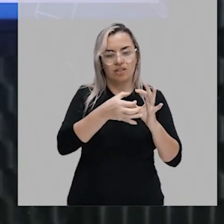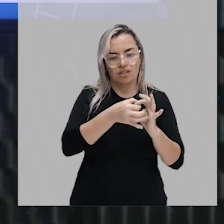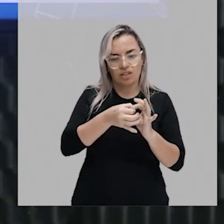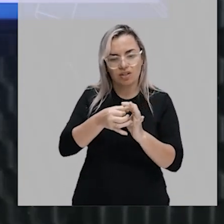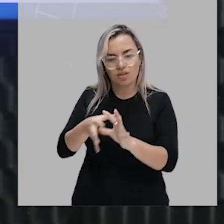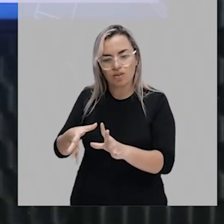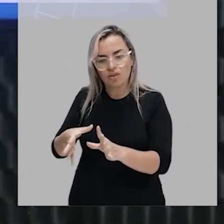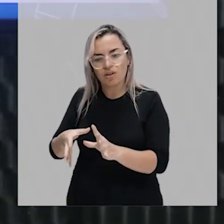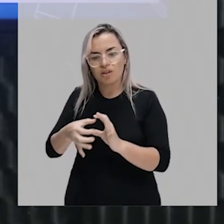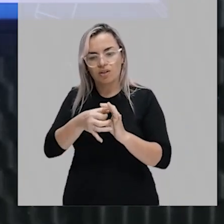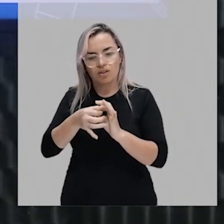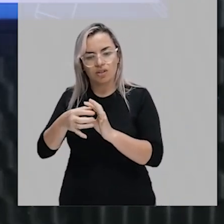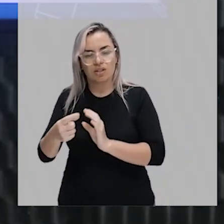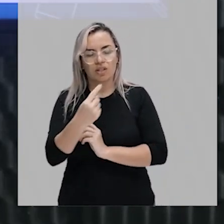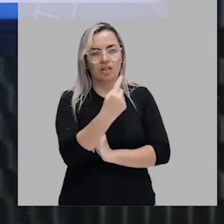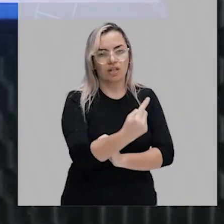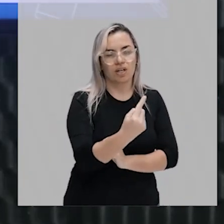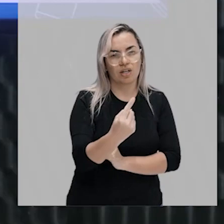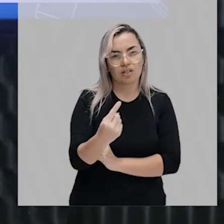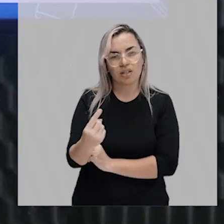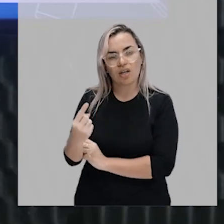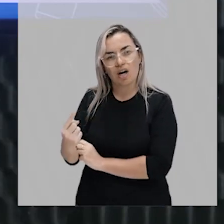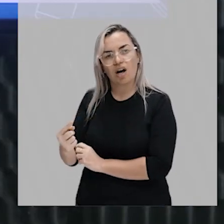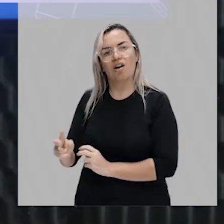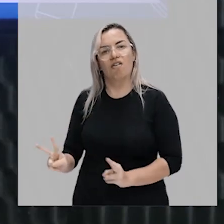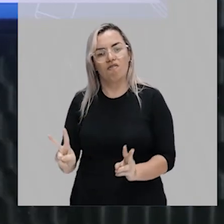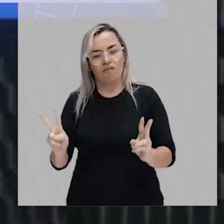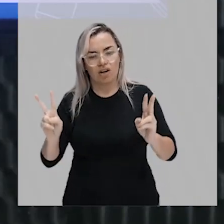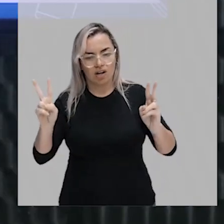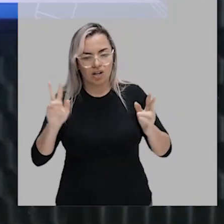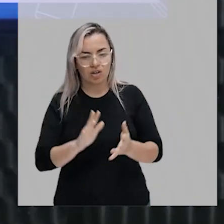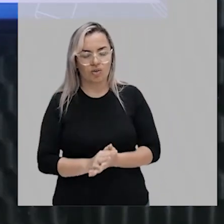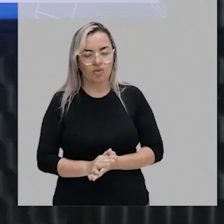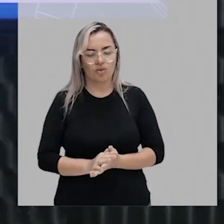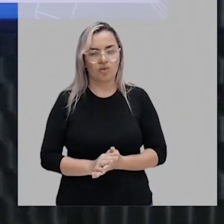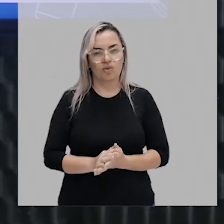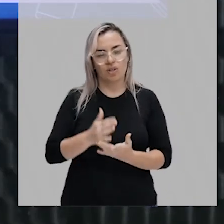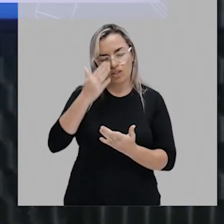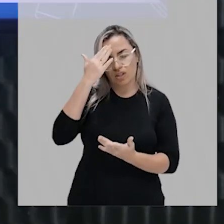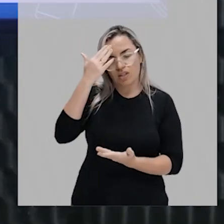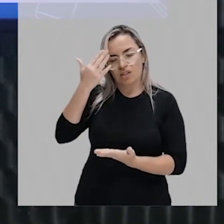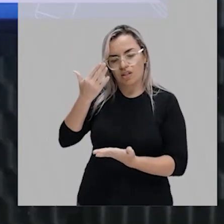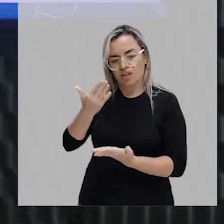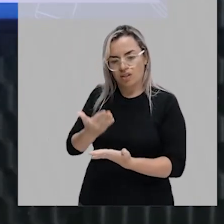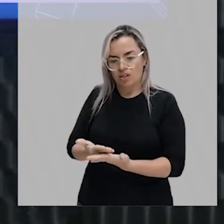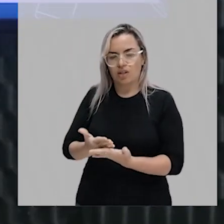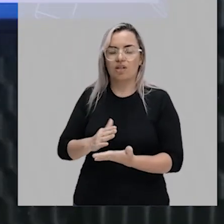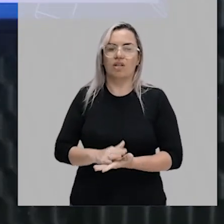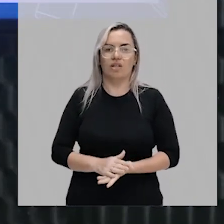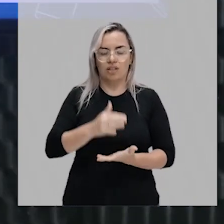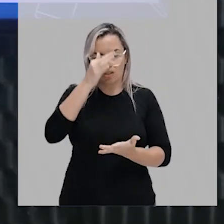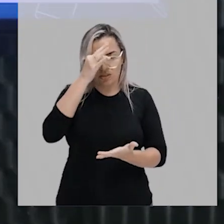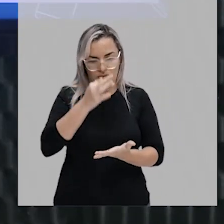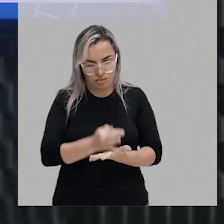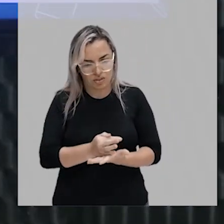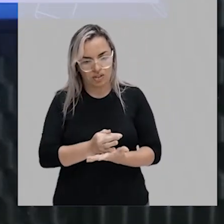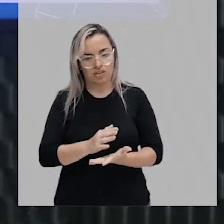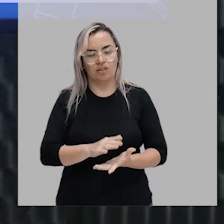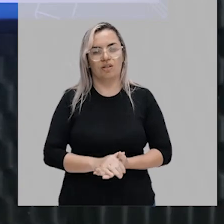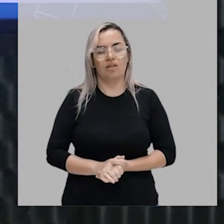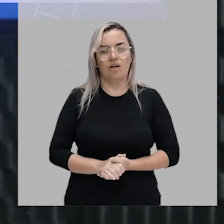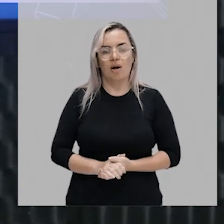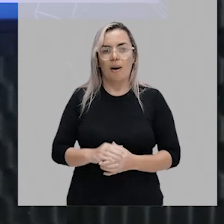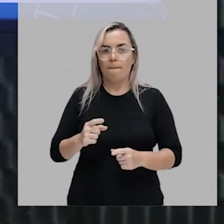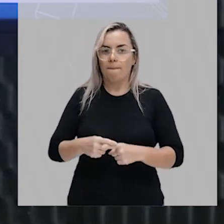que não se faça, por exemplo, sexo muito jovem, mas se vai fazer, se vai praticar o ato sexual, que se